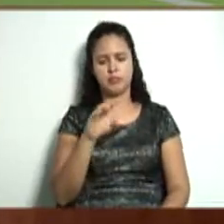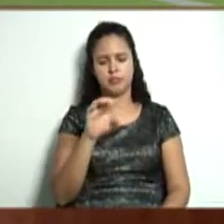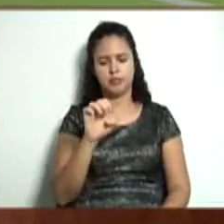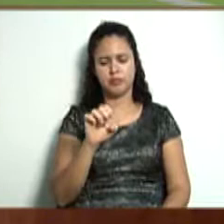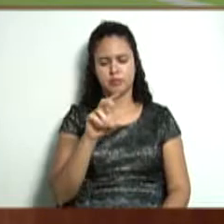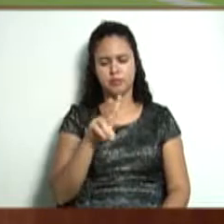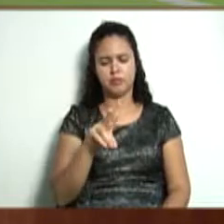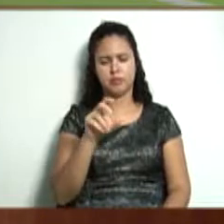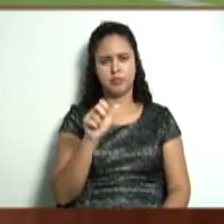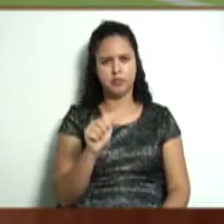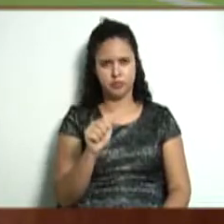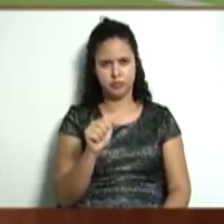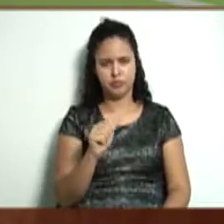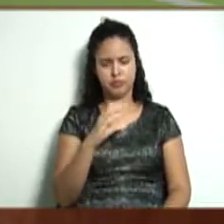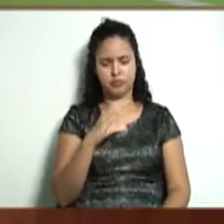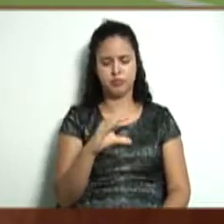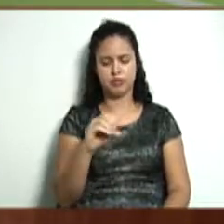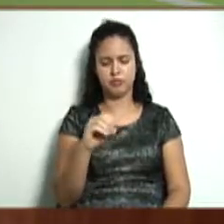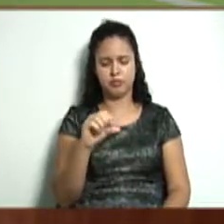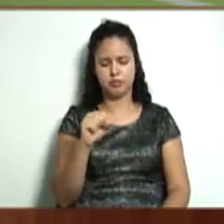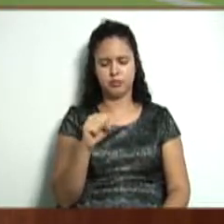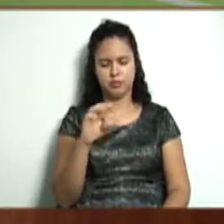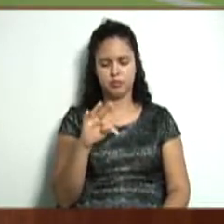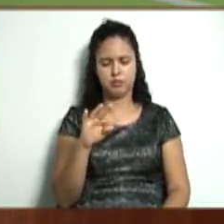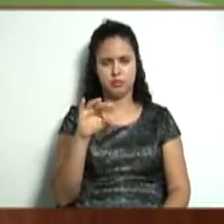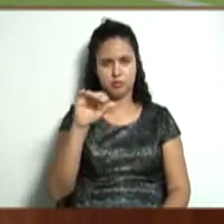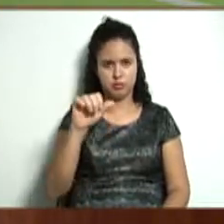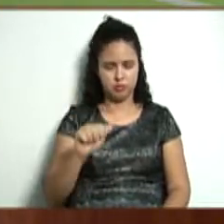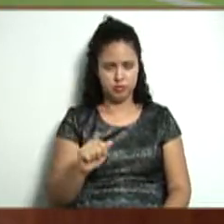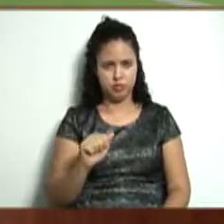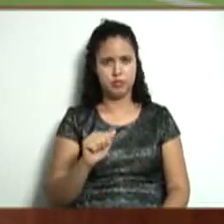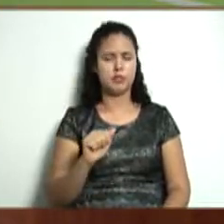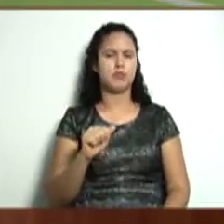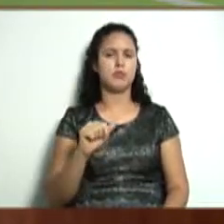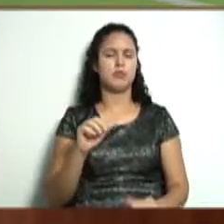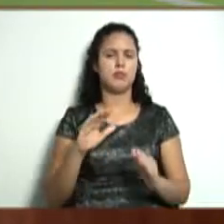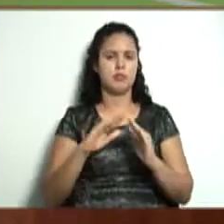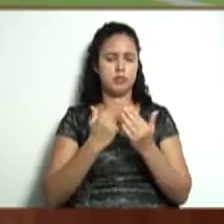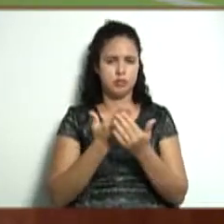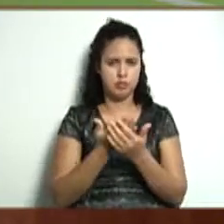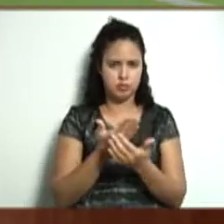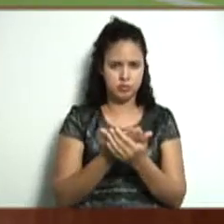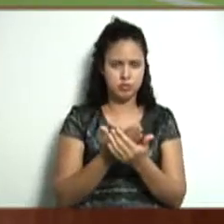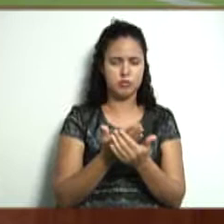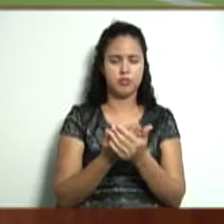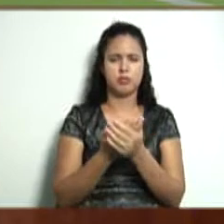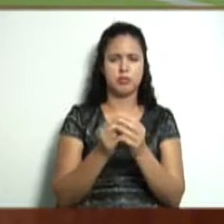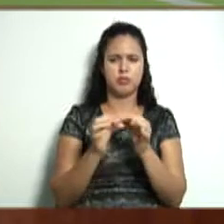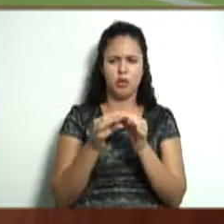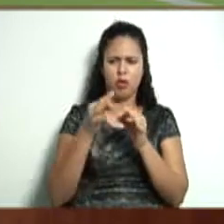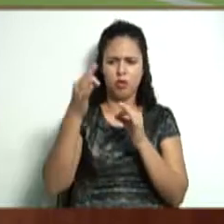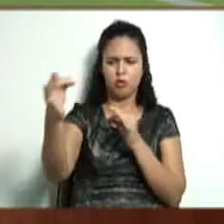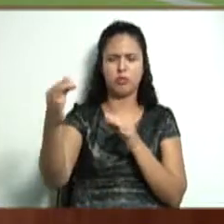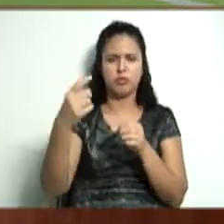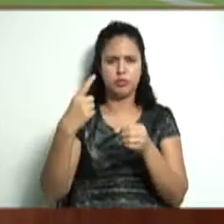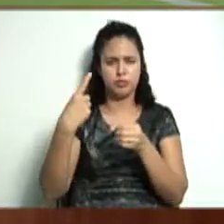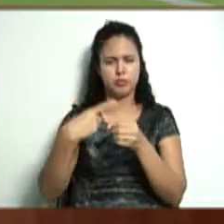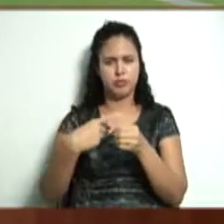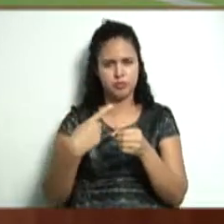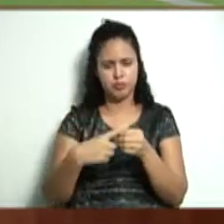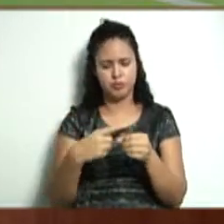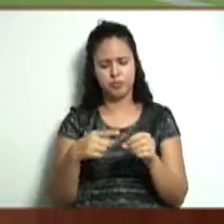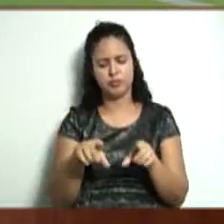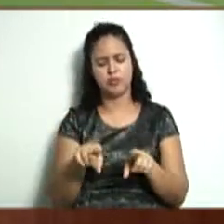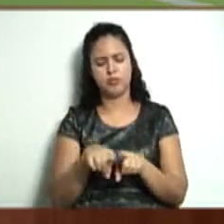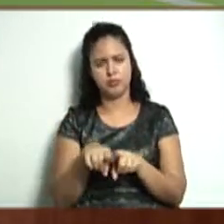Eva Costa Soares, de Escola Marechal Rondon, em Cerejeiras. Aí a professora